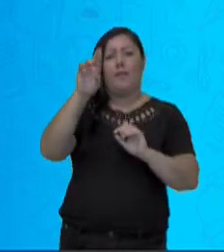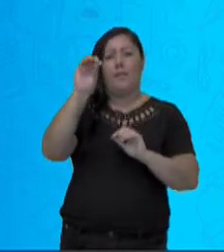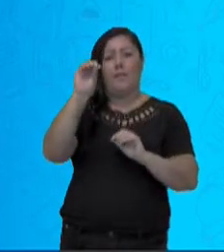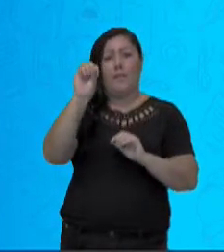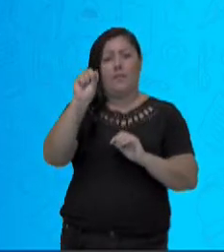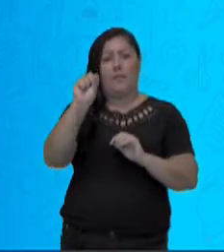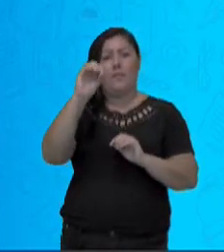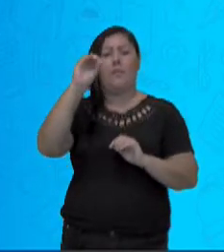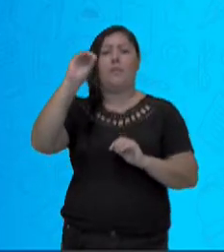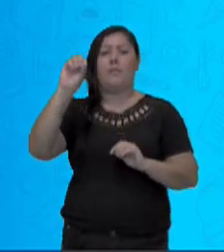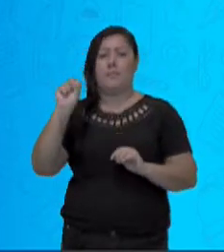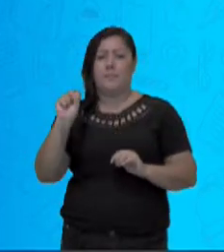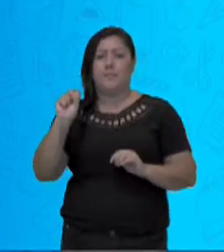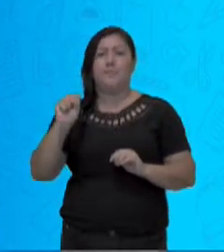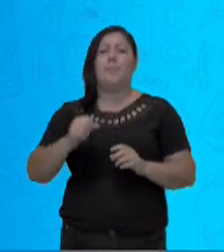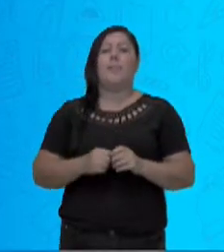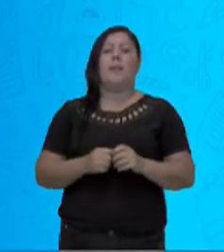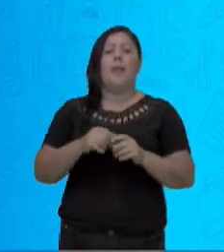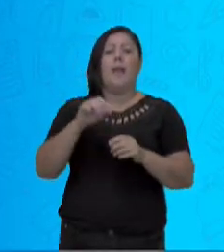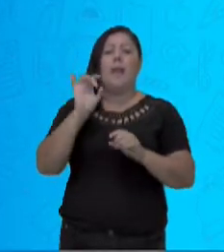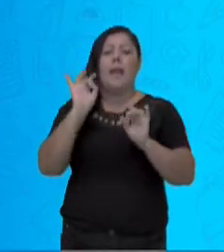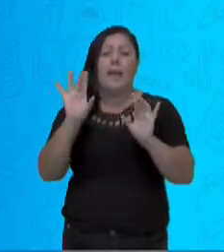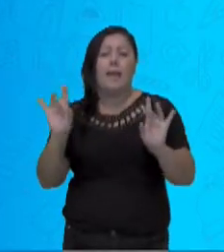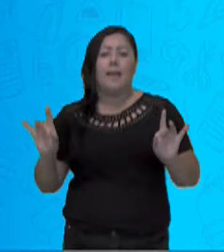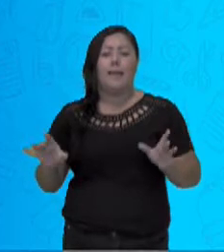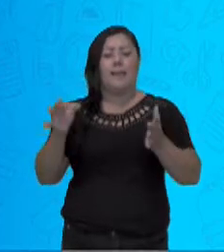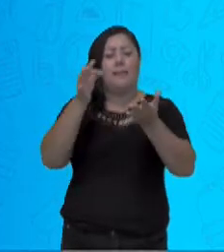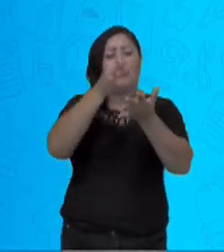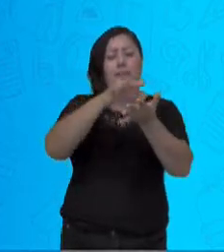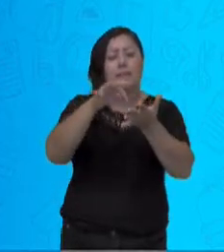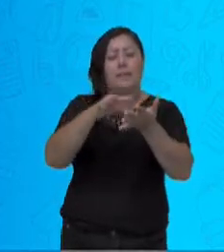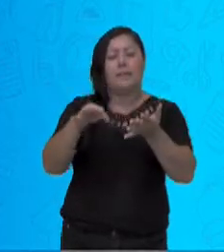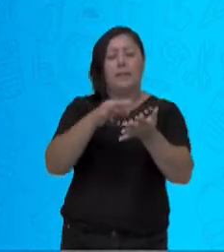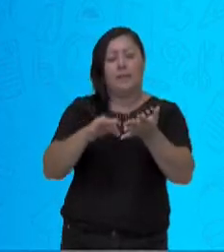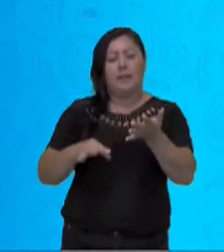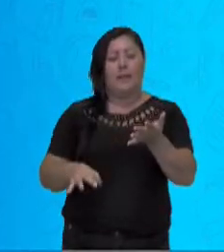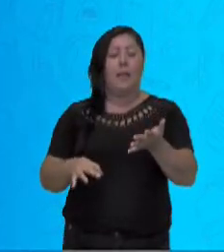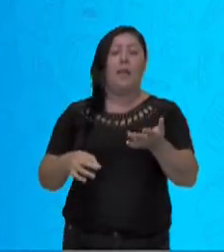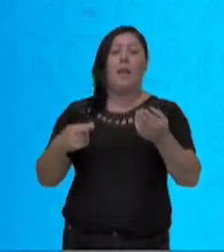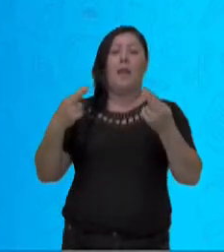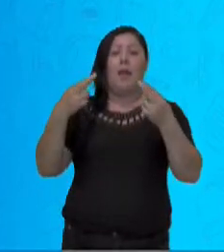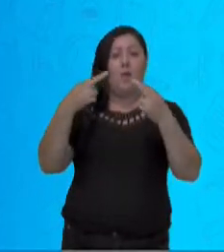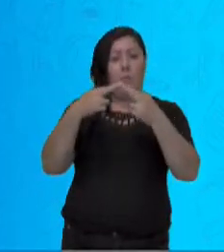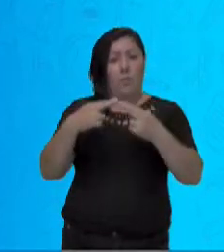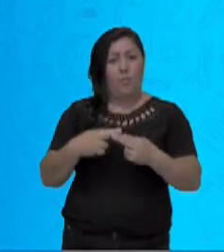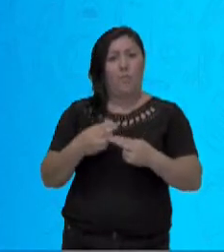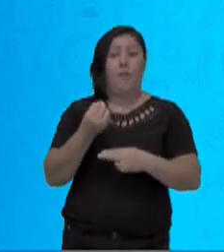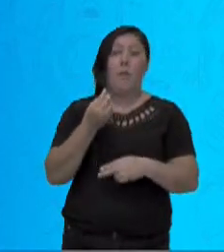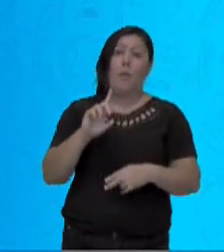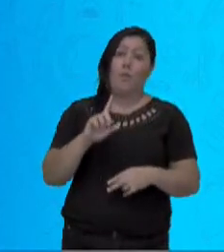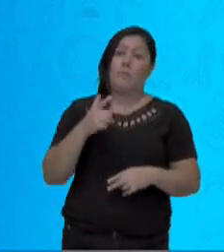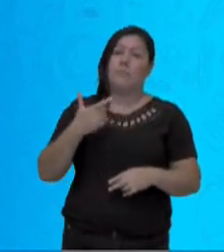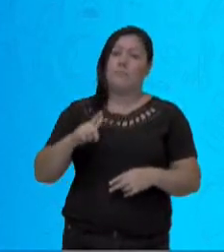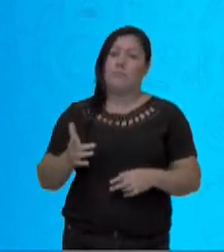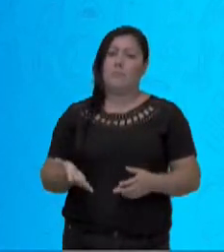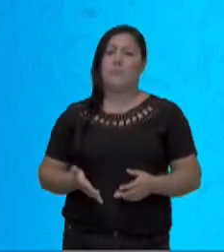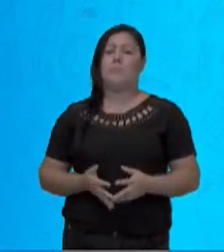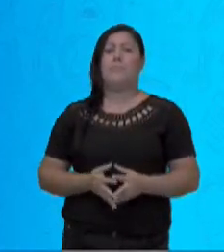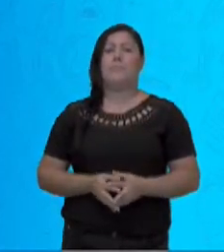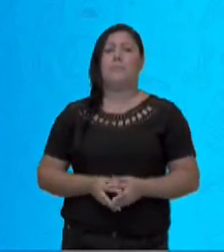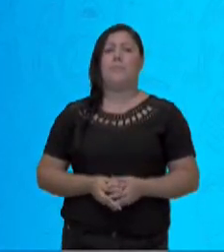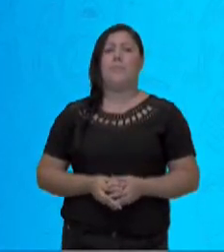verso, rimado ou não. Um outro exemplo de um poema muito